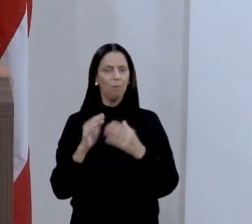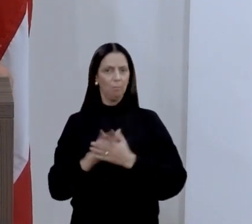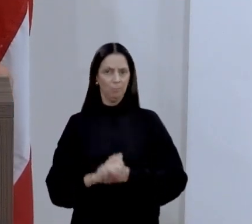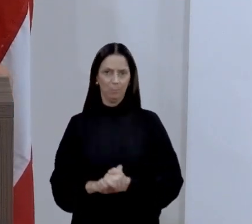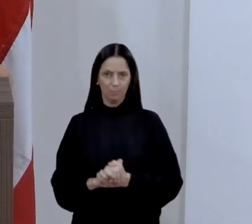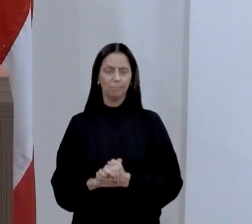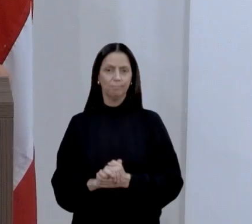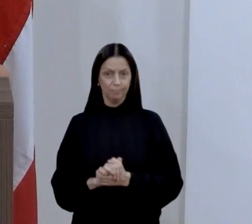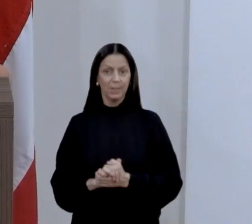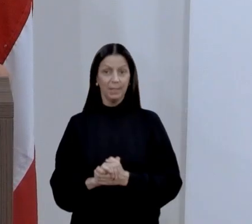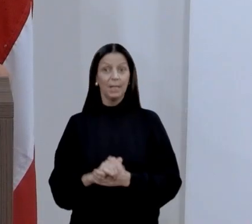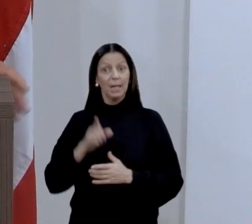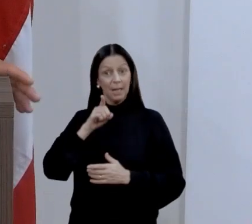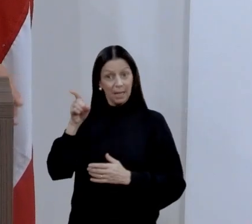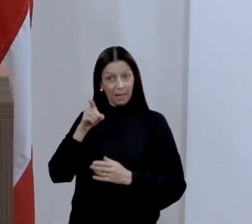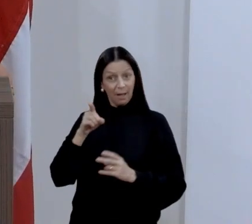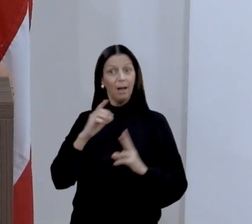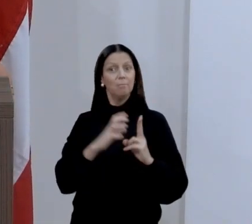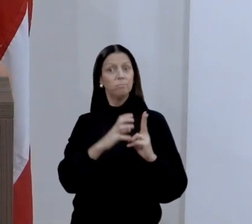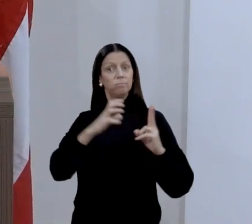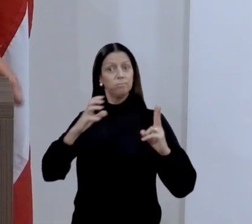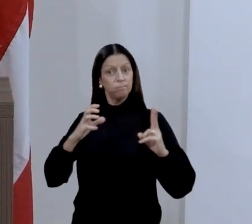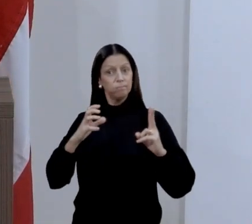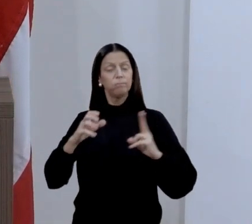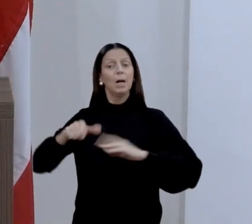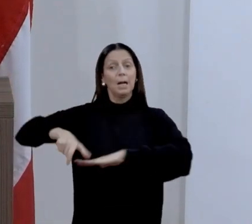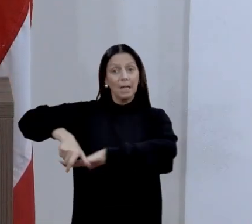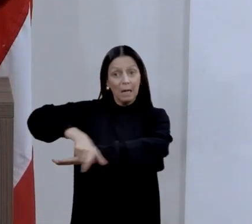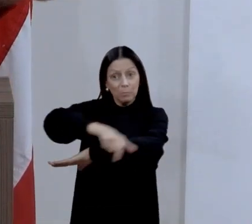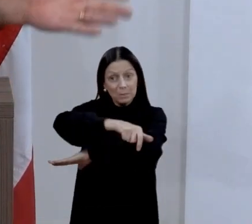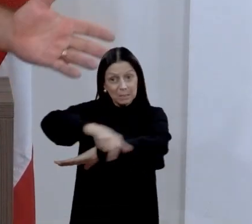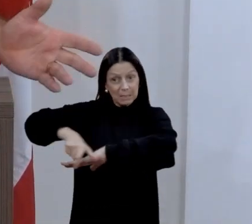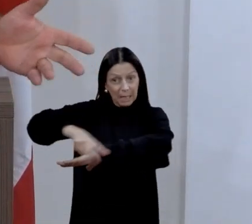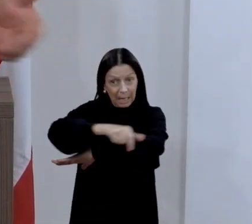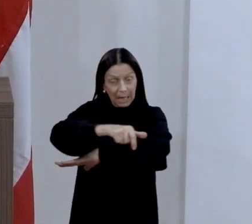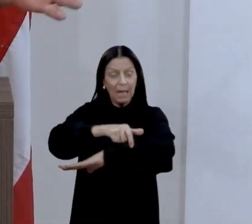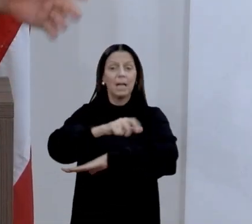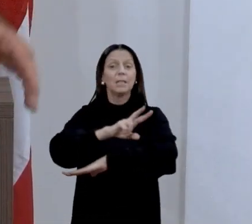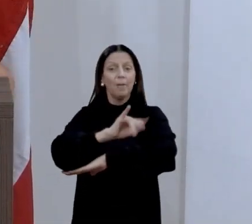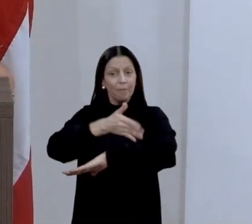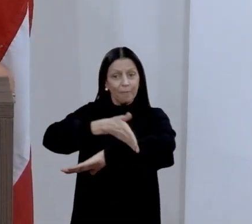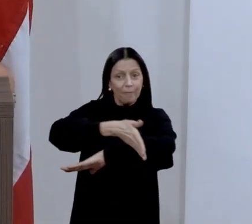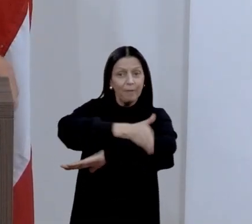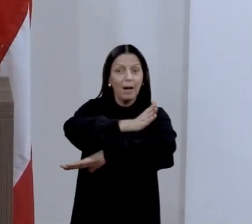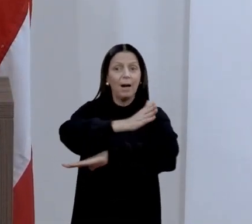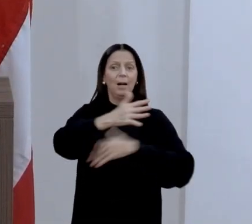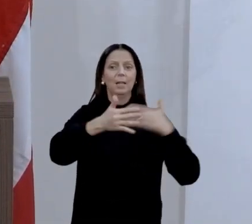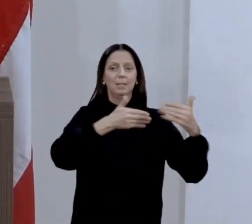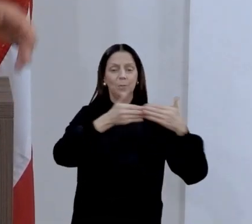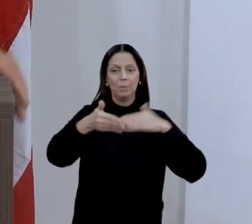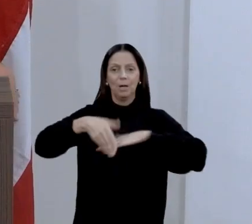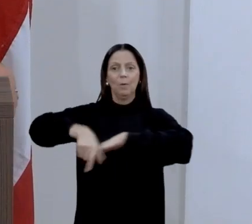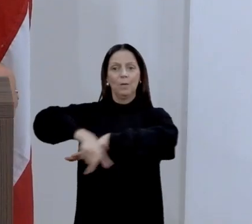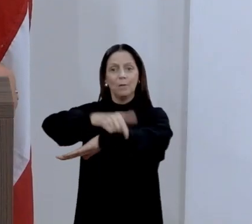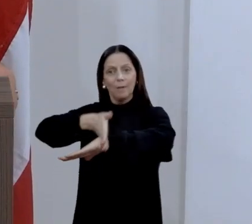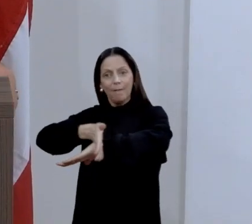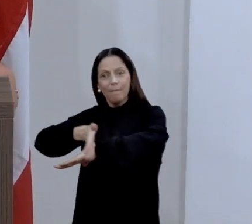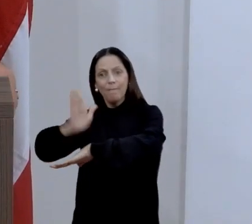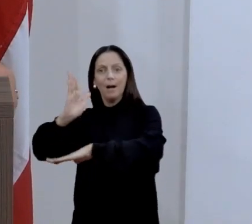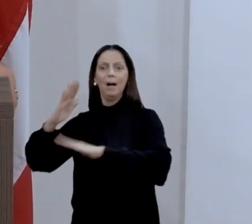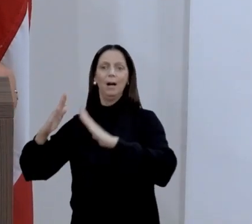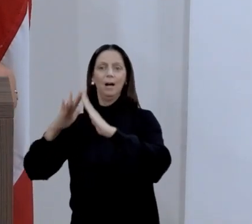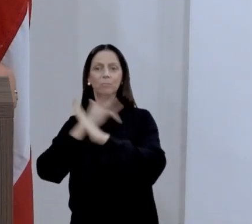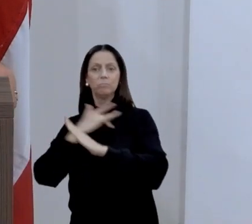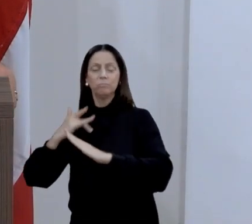região central ali da Grande Velha, ali dá acesso ao ambulatório geral, dá acesso a, enfim, tudo ali, né, ali a área central, ali passam milhares de pessoas